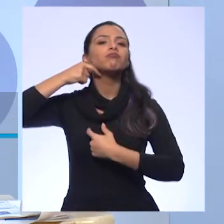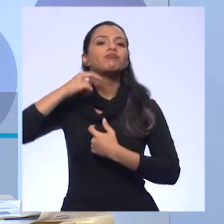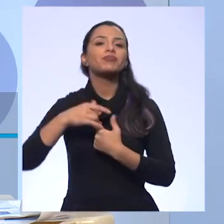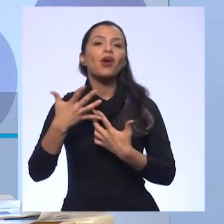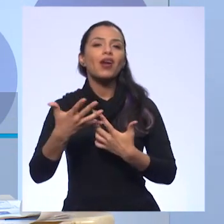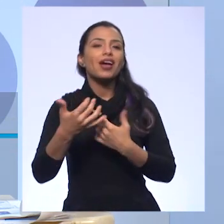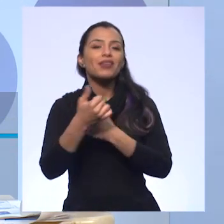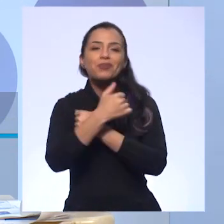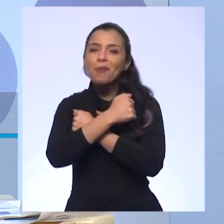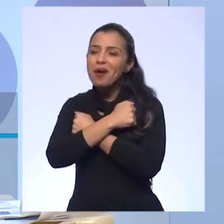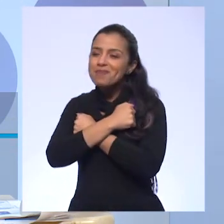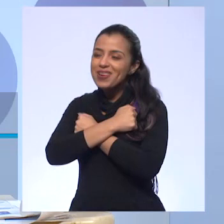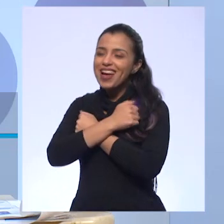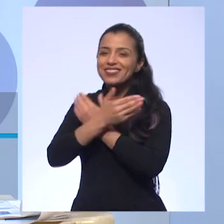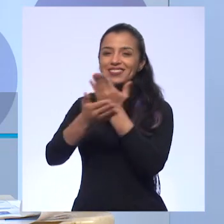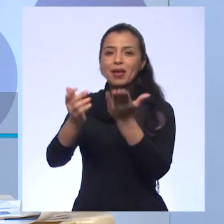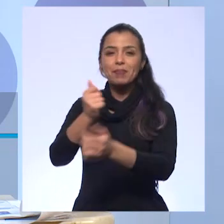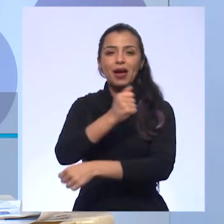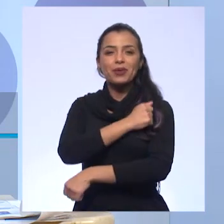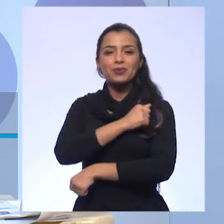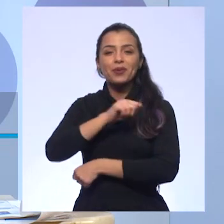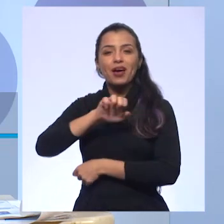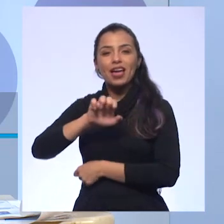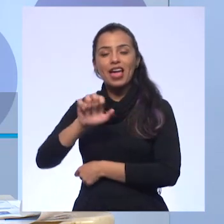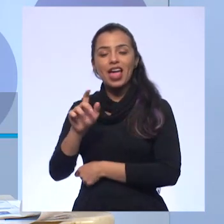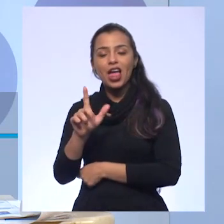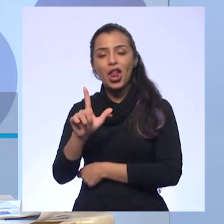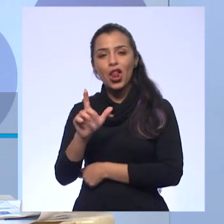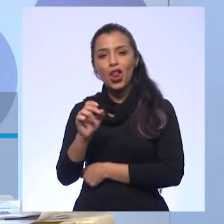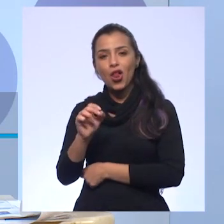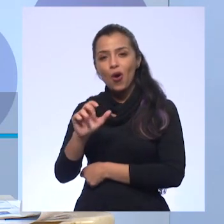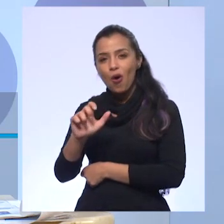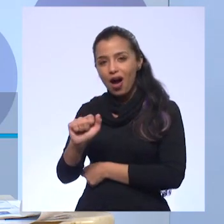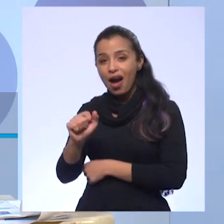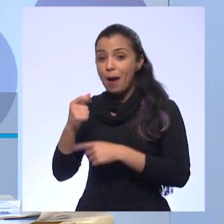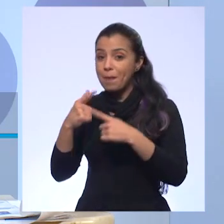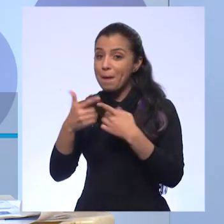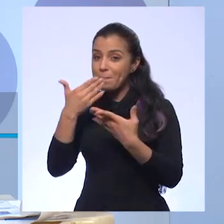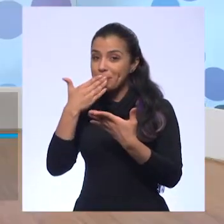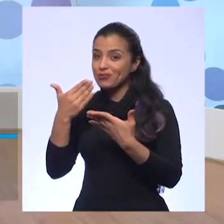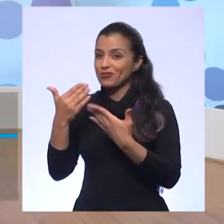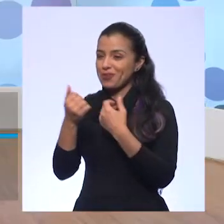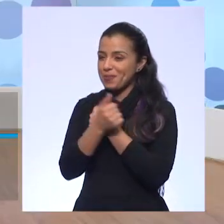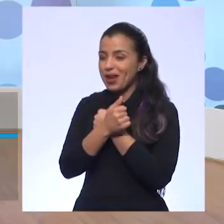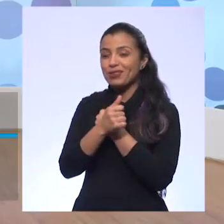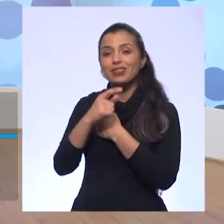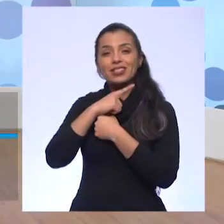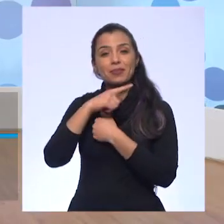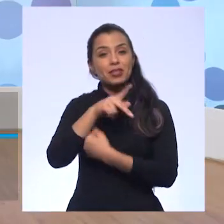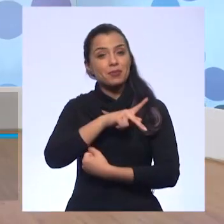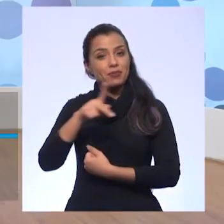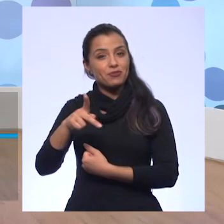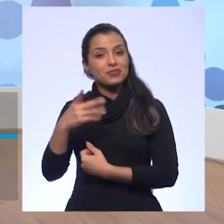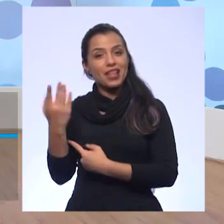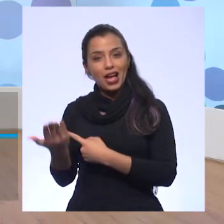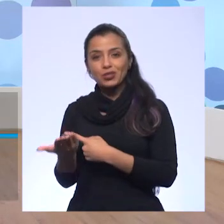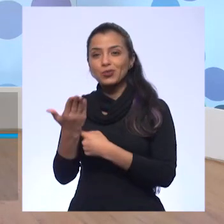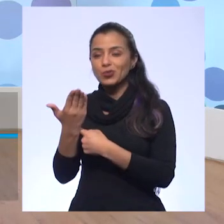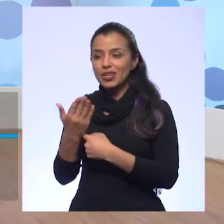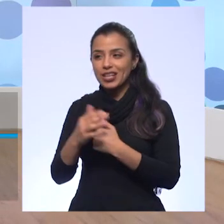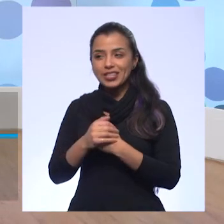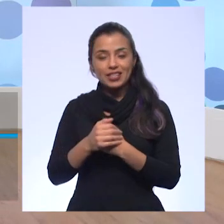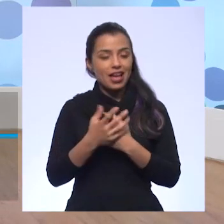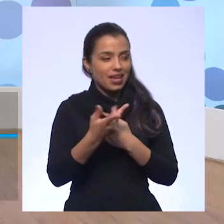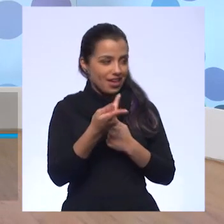que ela pediu muito para falar o nome dela. Muitos professores aqui contribuindo também, viu, professor? Tem alguma coisa que você queira dizer dos